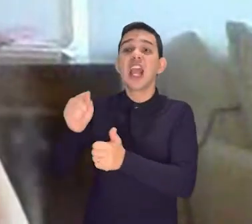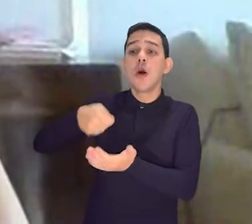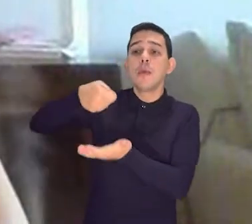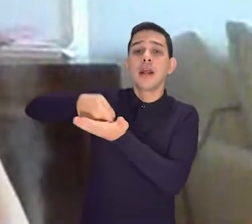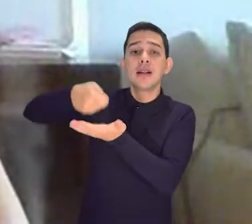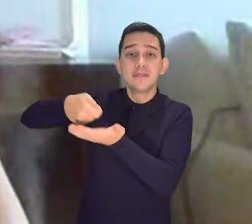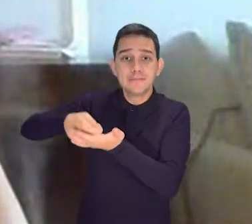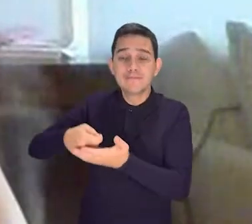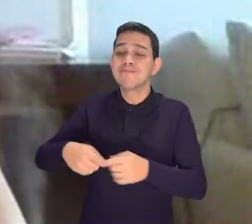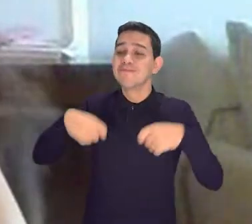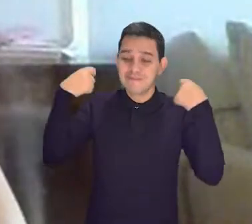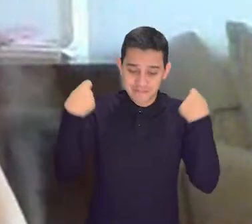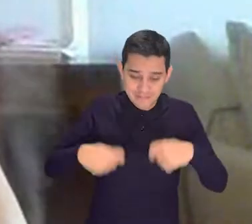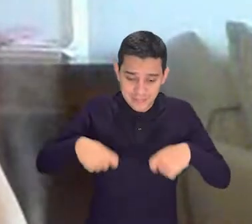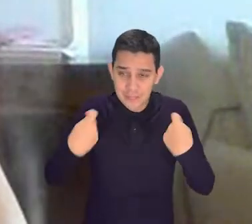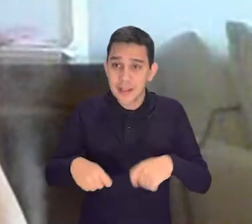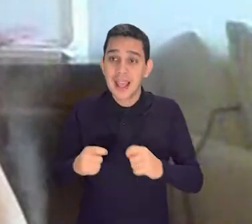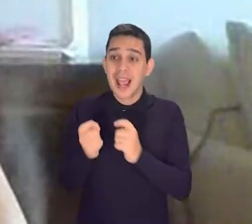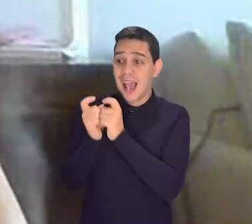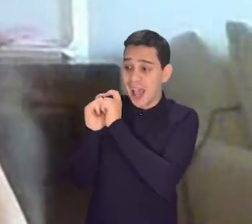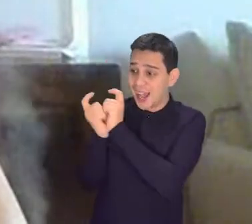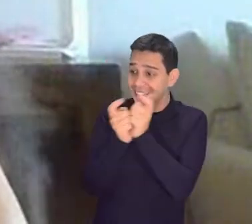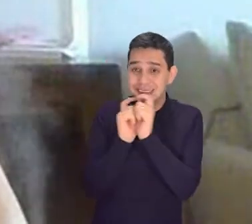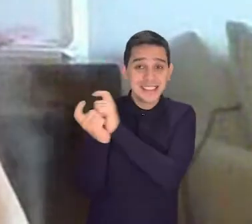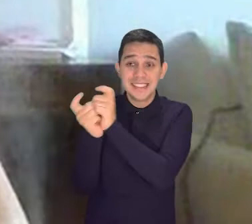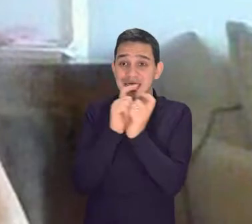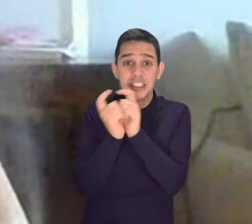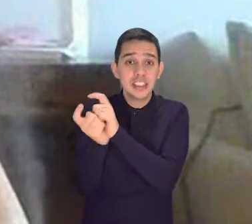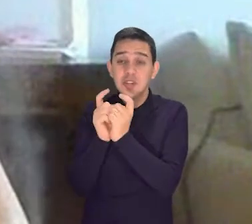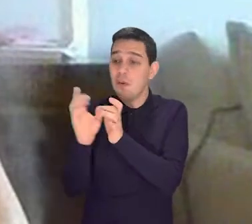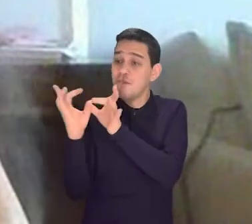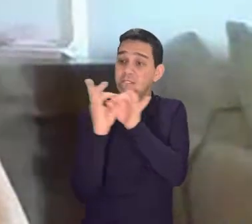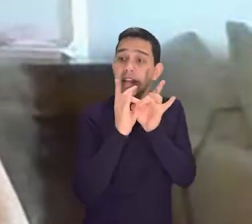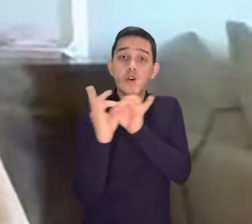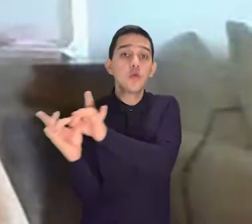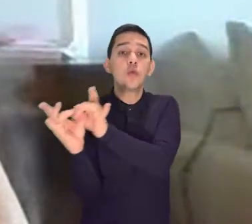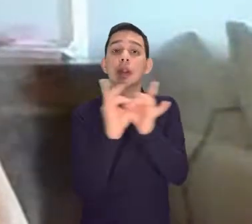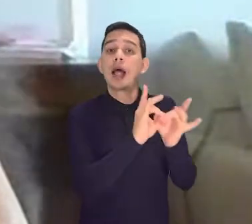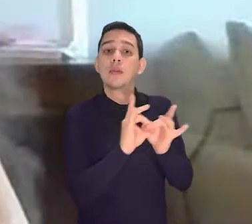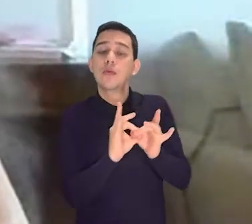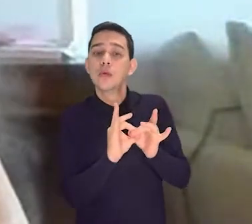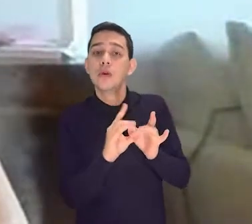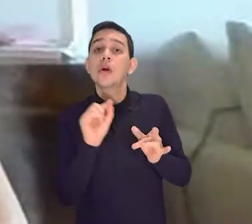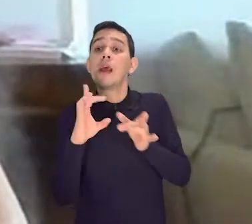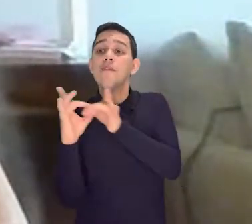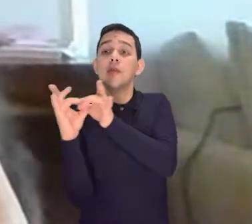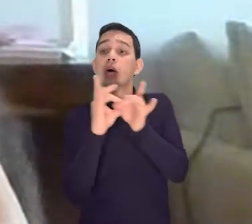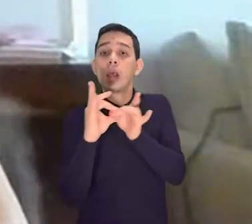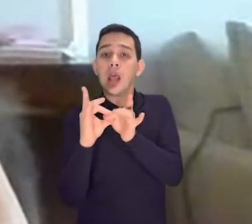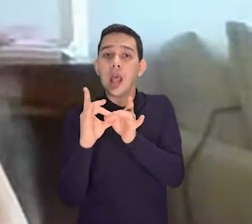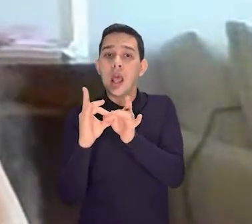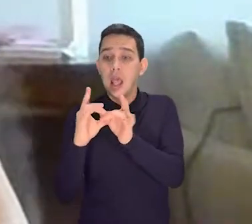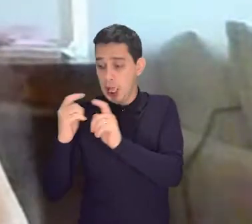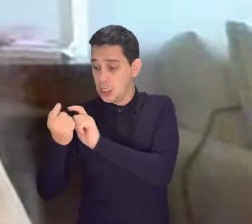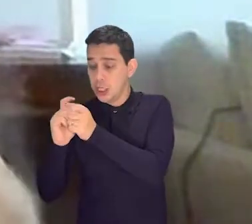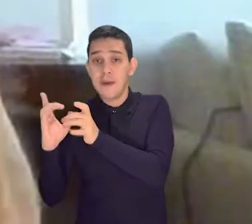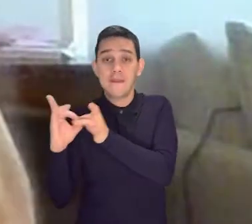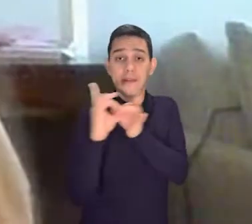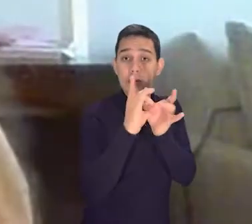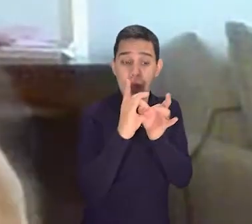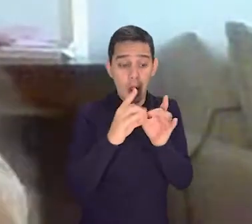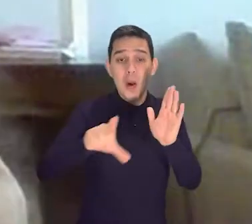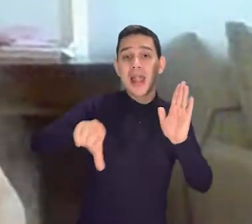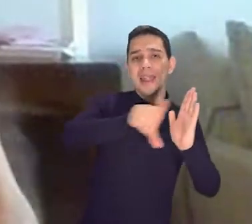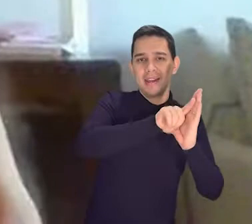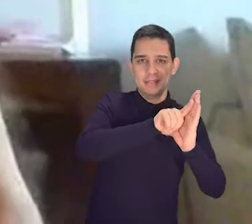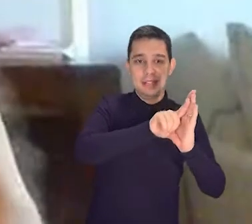funcionamento refere-se a um ato administrativo vinculado, vinculado ao cumprimento da legalidade.